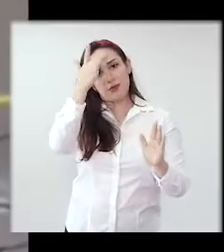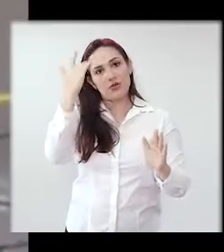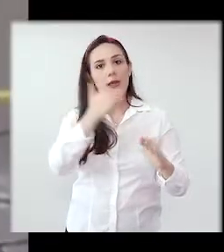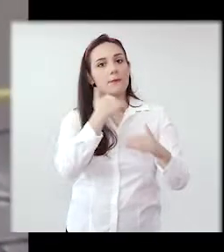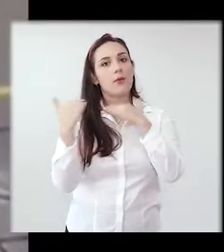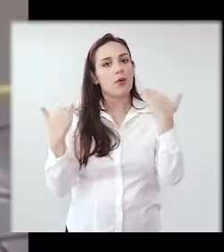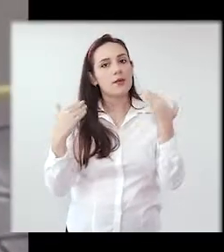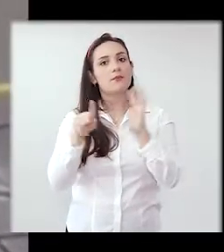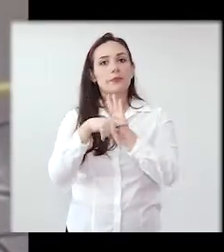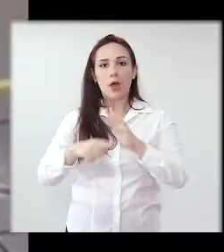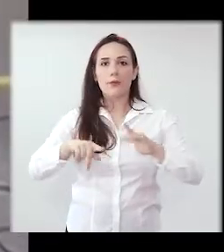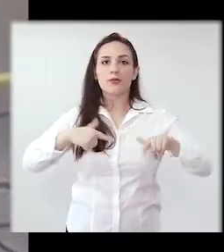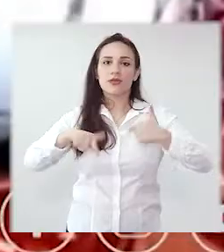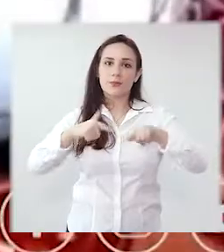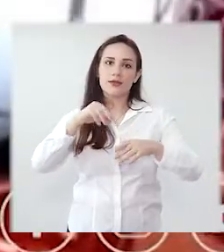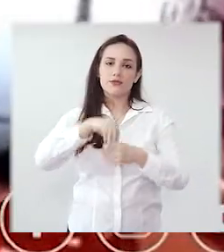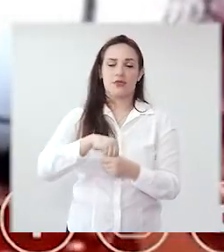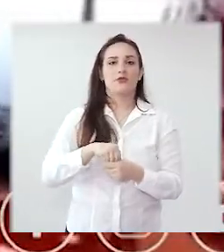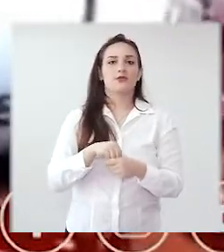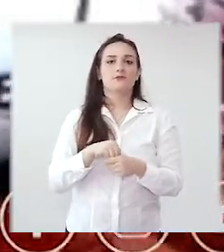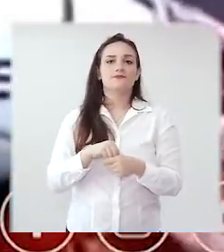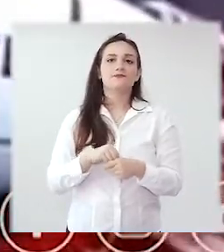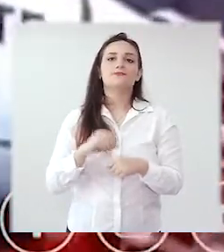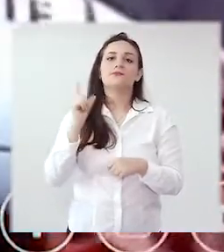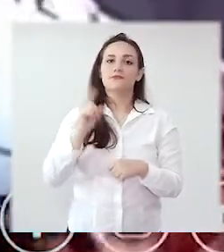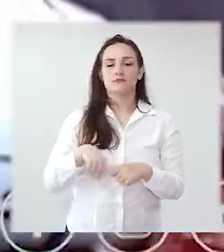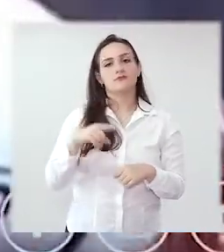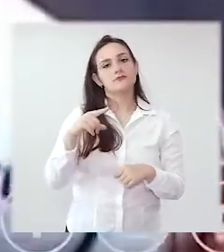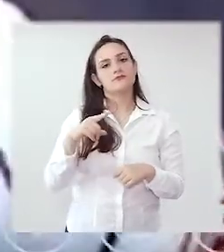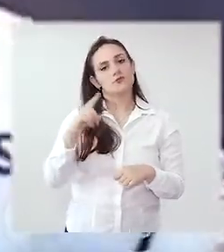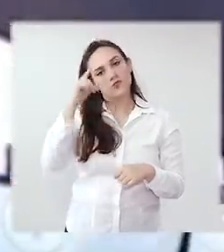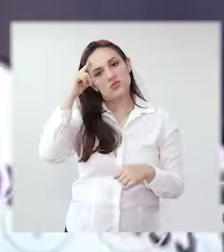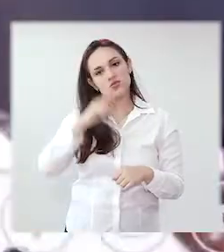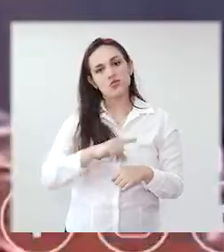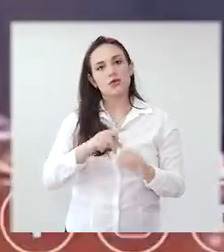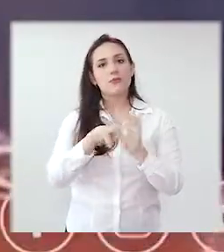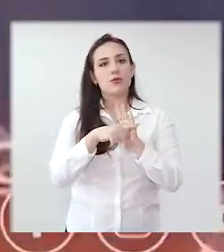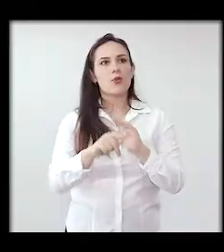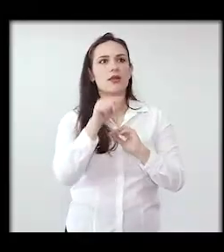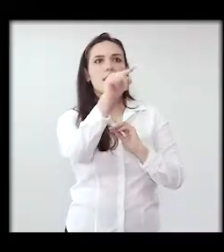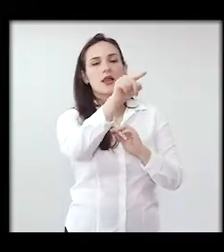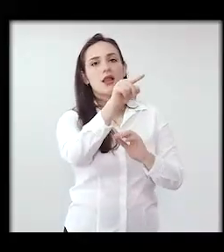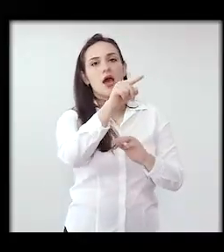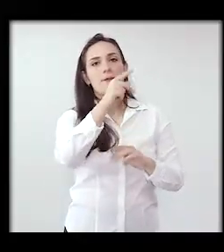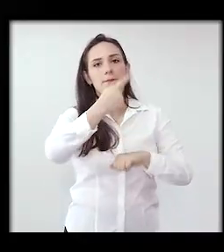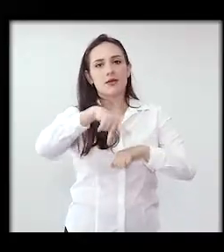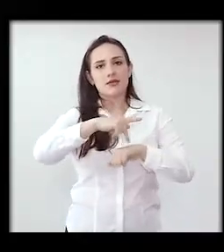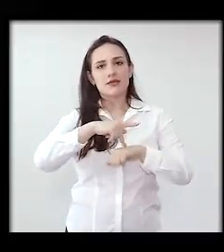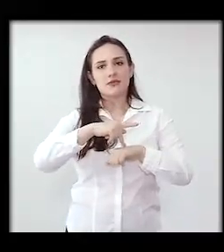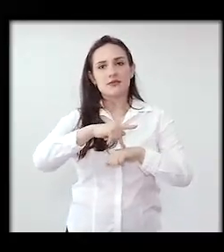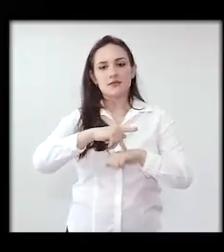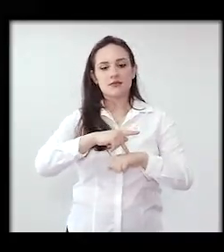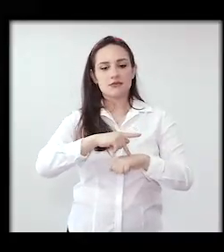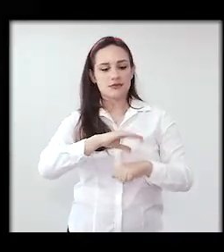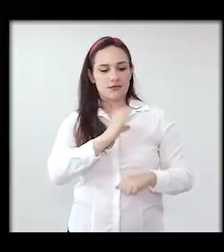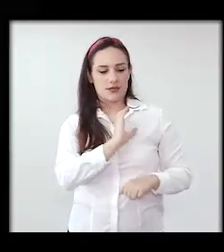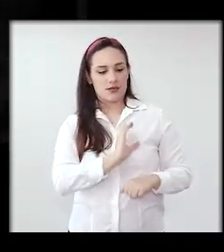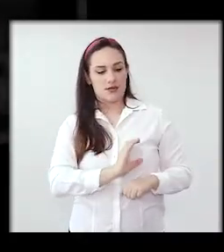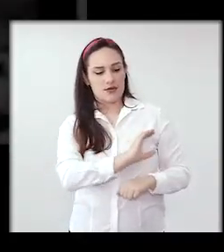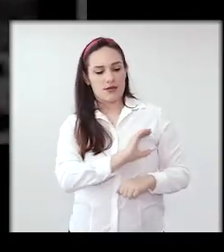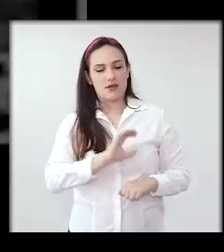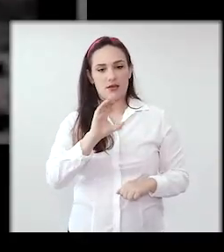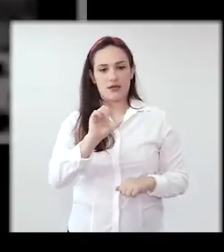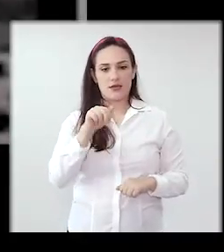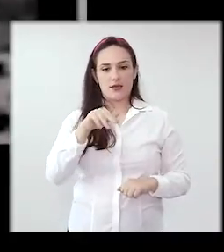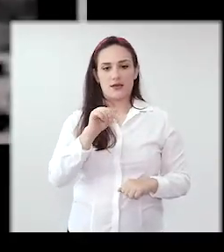trabalho. A data foi instituída inicialmente por sindicatos do Canadá em memória a 78